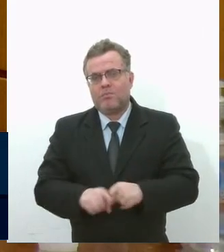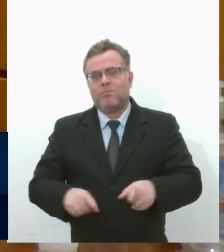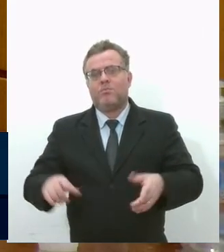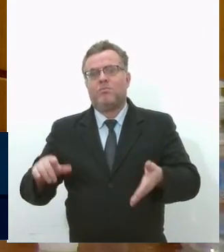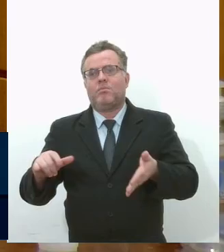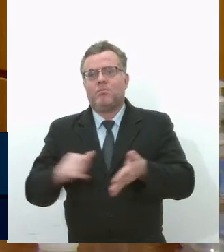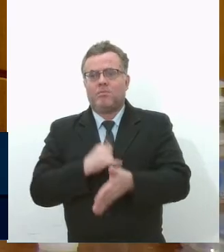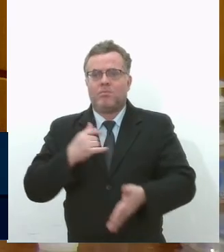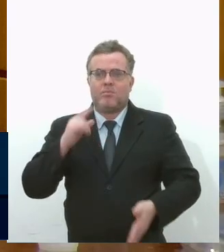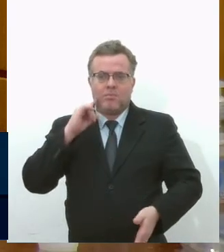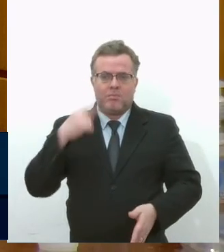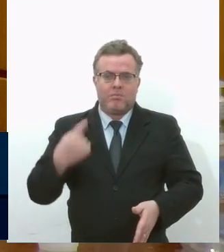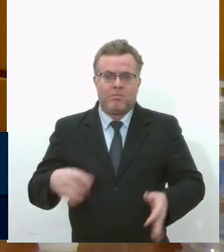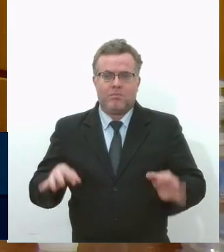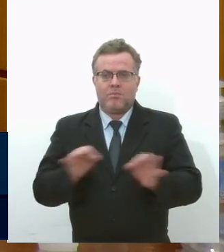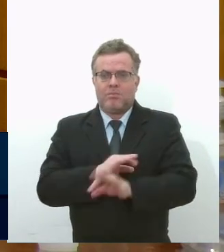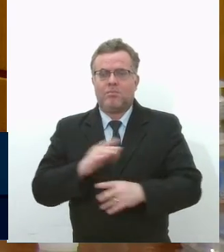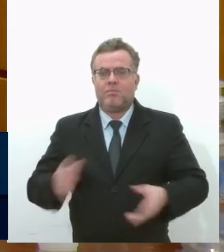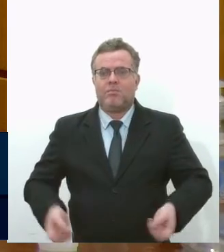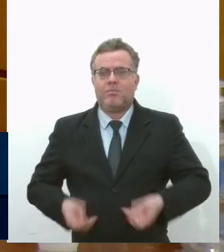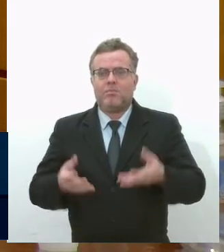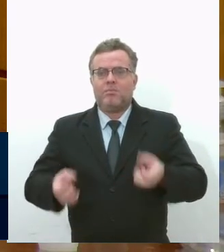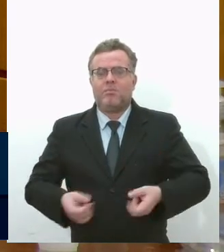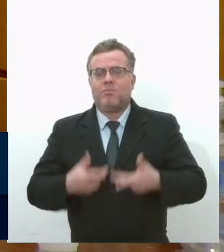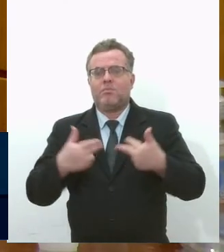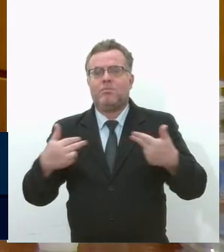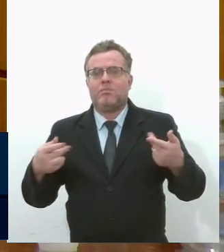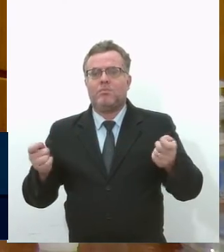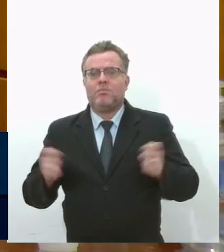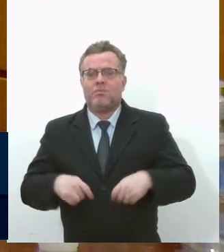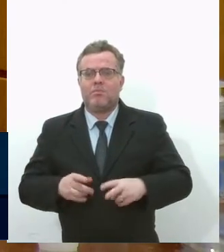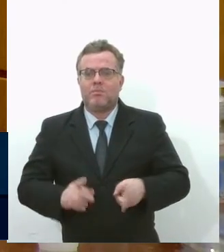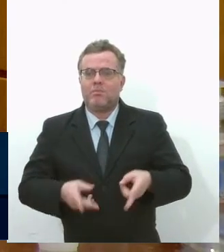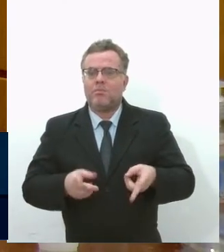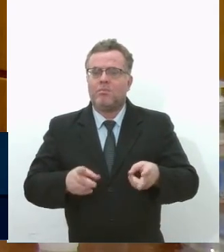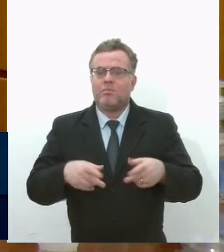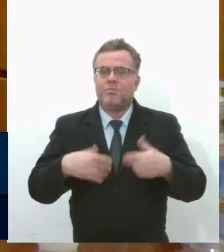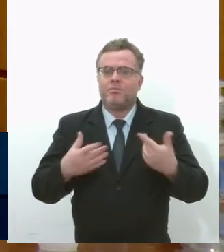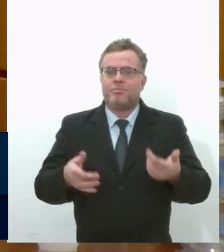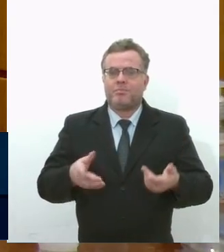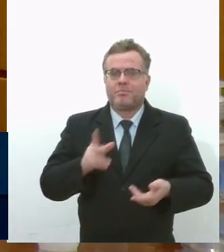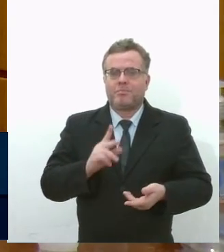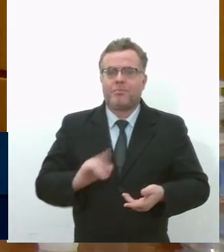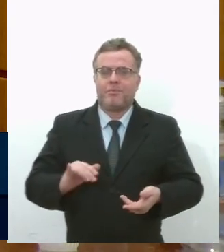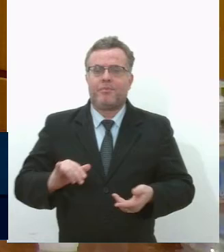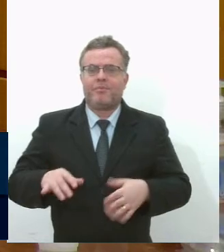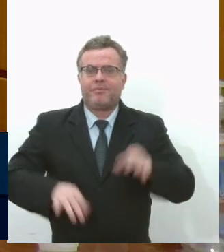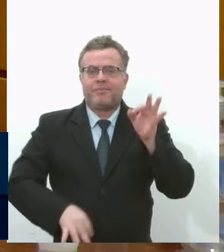vai ter que gastar dinheiro com um advogado e vai ter que recorrer aos tribunais.